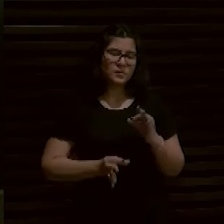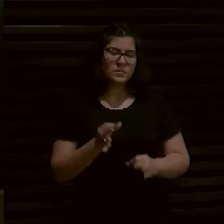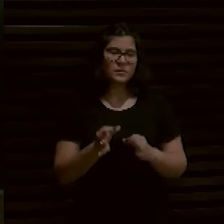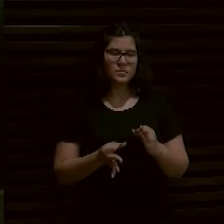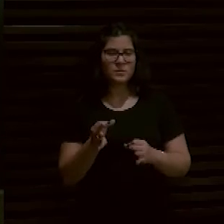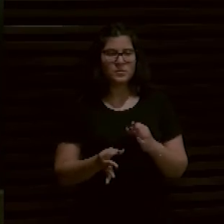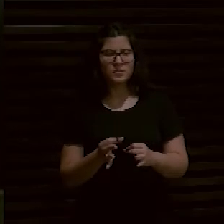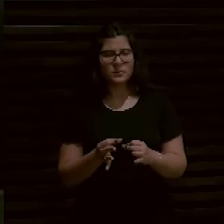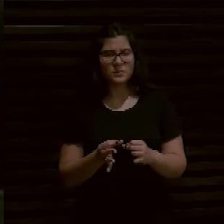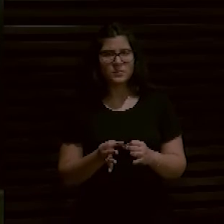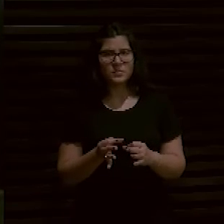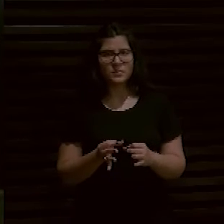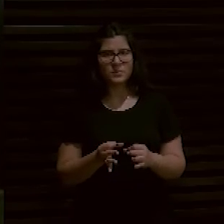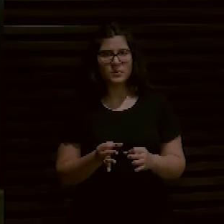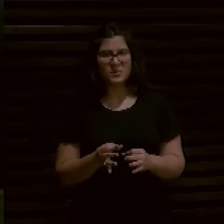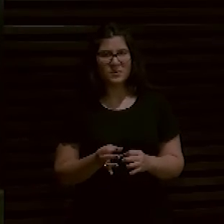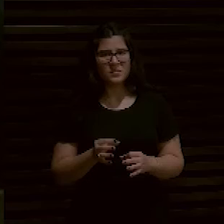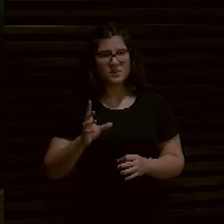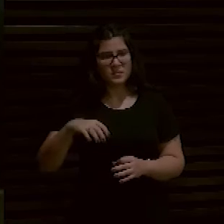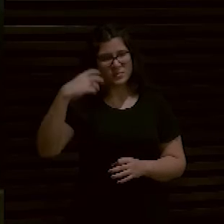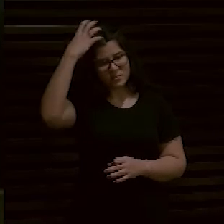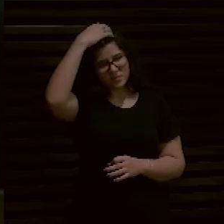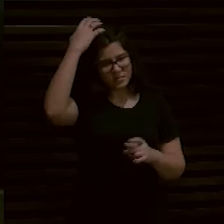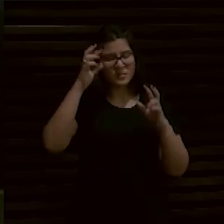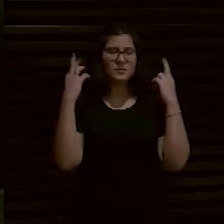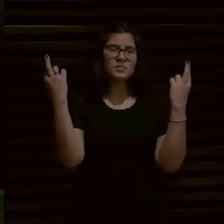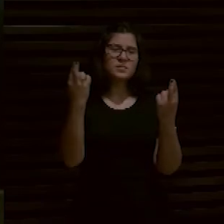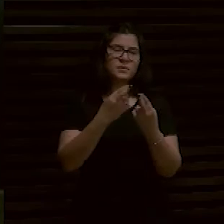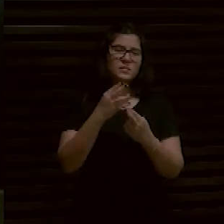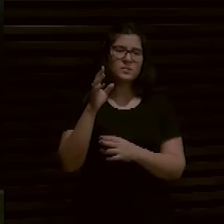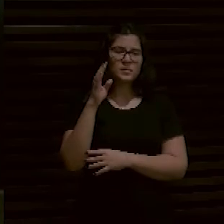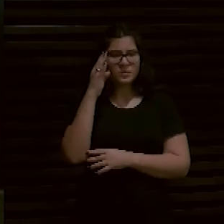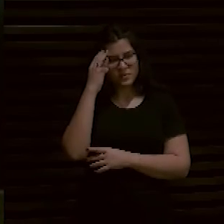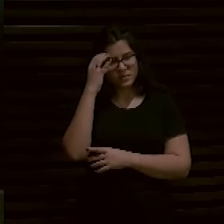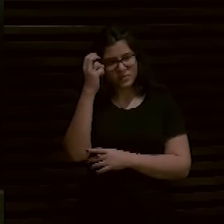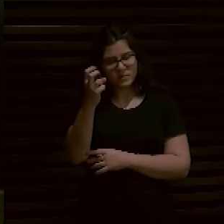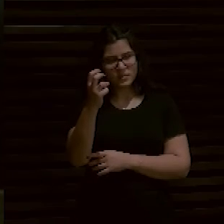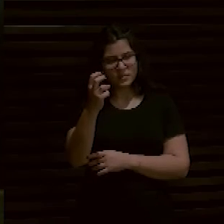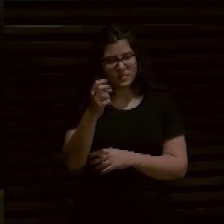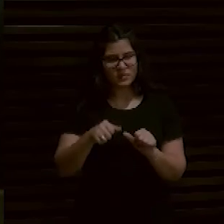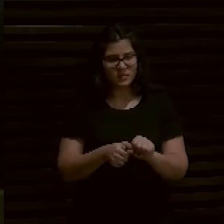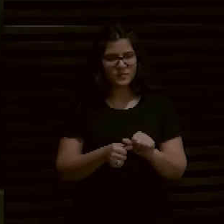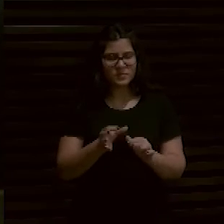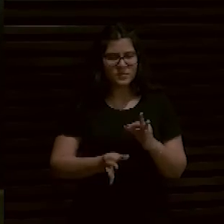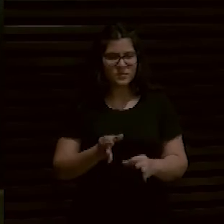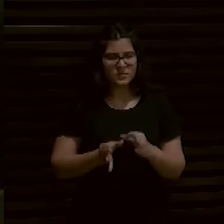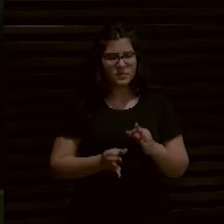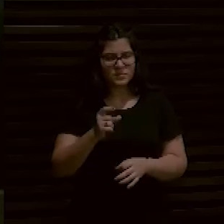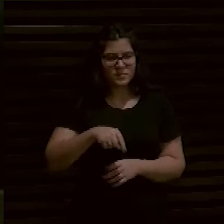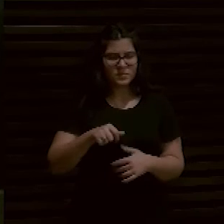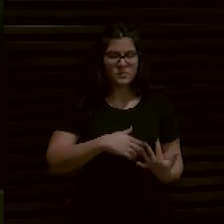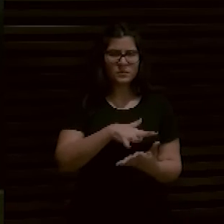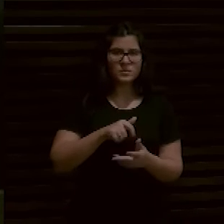E rei que é, reinará e agirá sabiamente, e executará o juízo e a justiça na terra. Nos seus dias, Judá